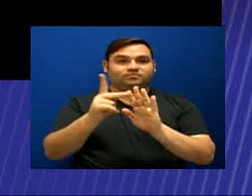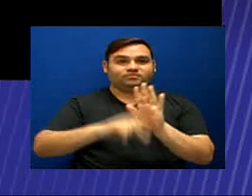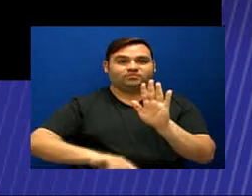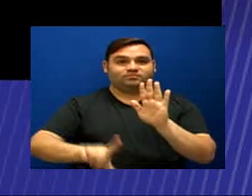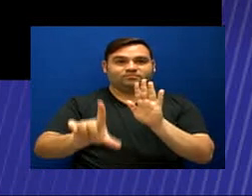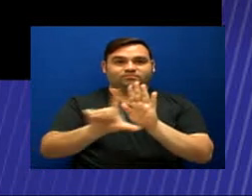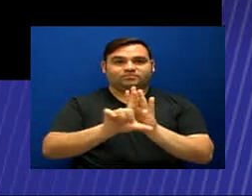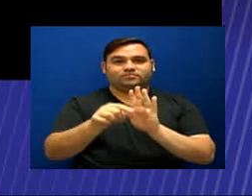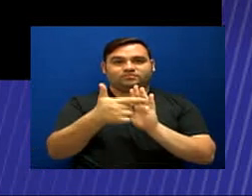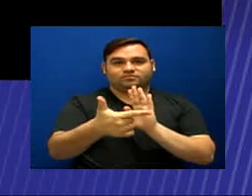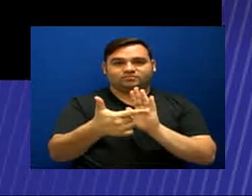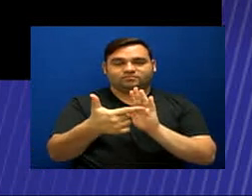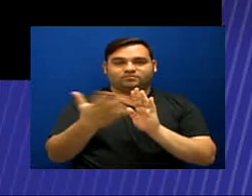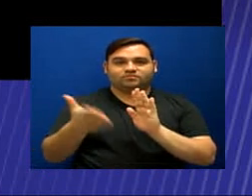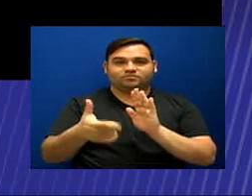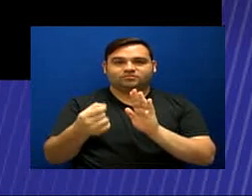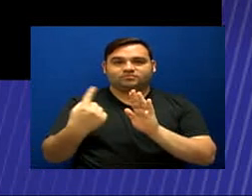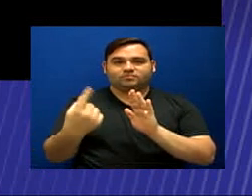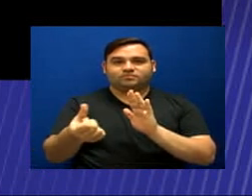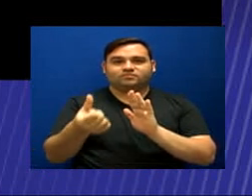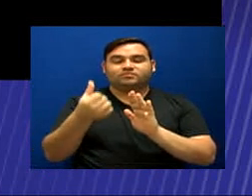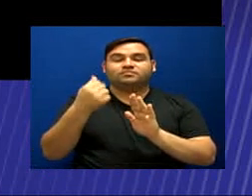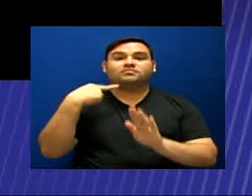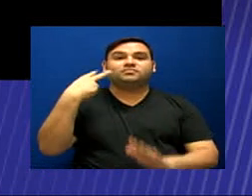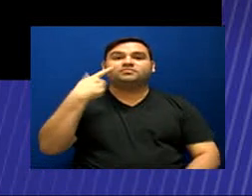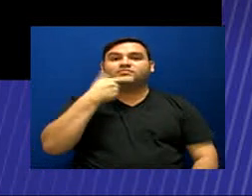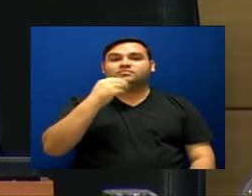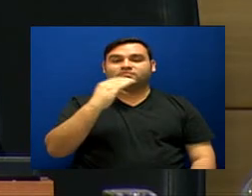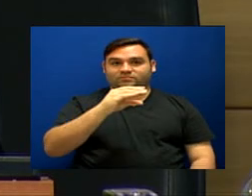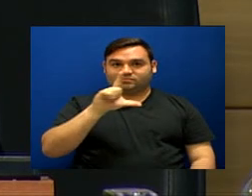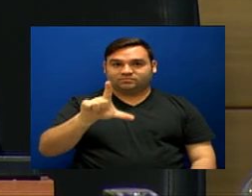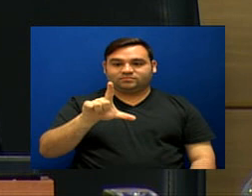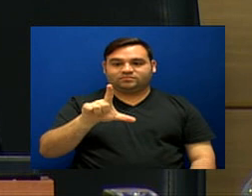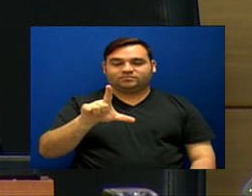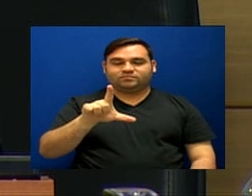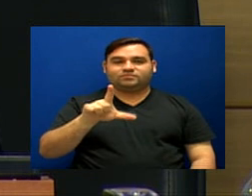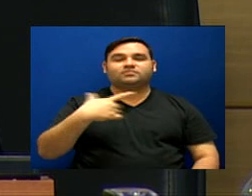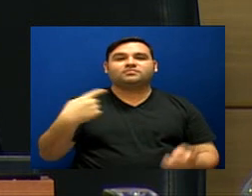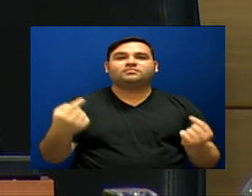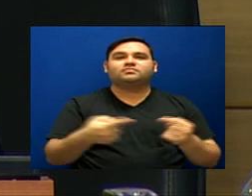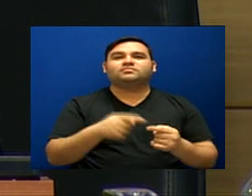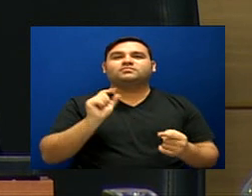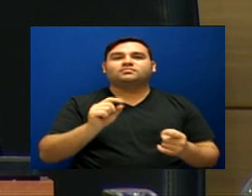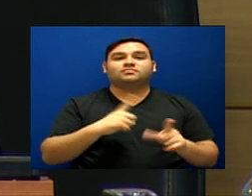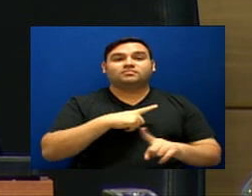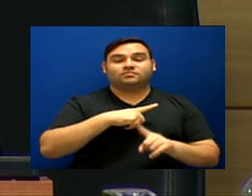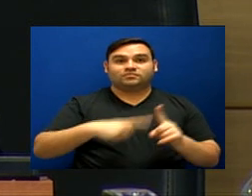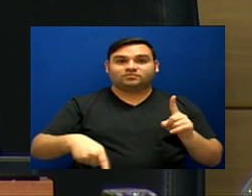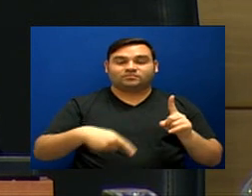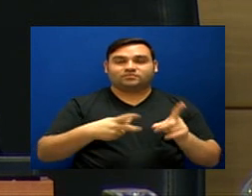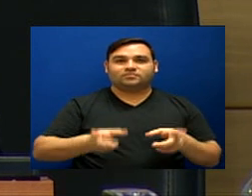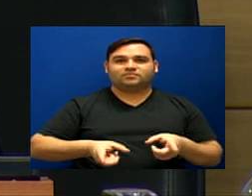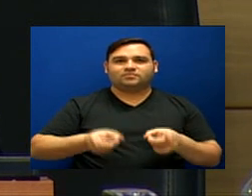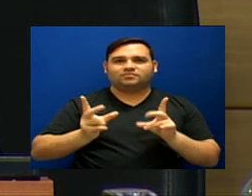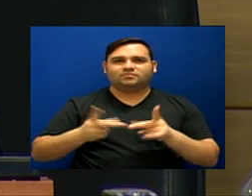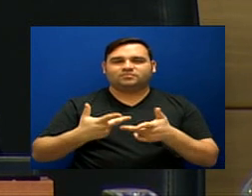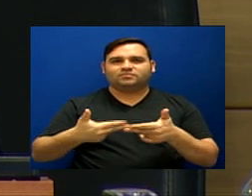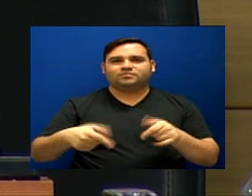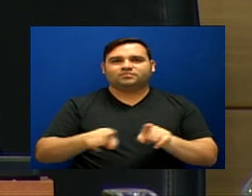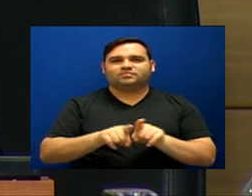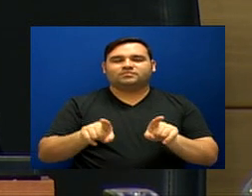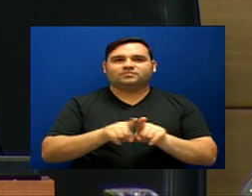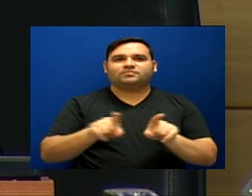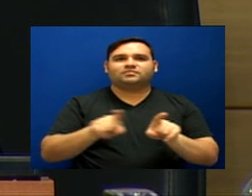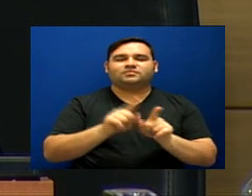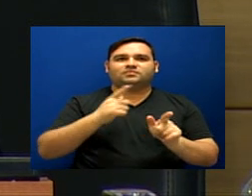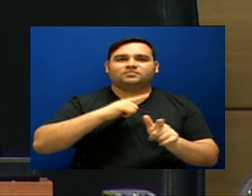Projeto de lei 2 de 2016, do vereador Carlos Leite, dispõe sobre a proibição do comércio e uso de